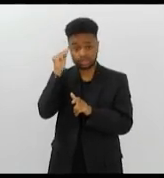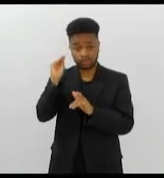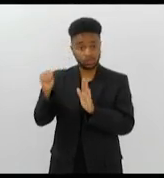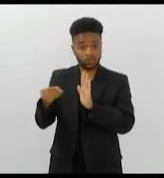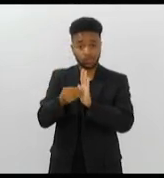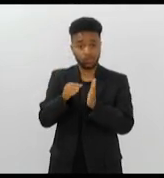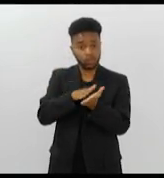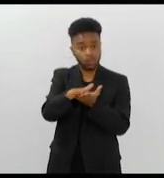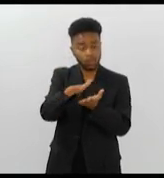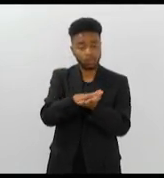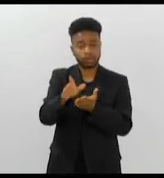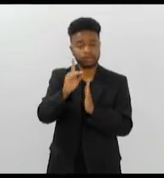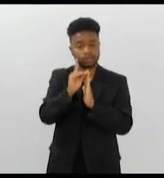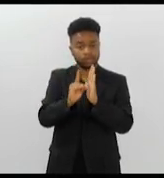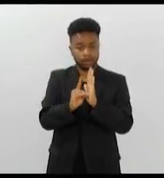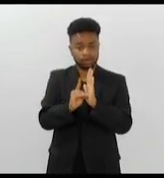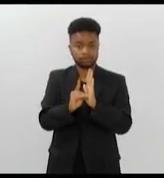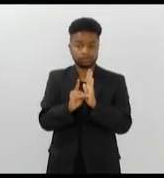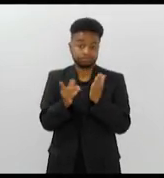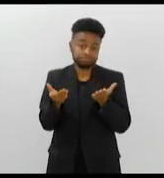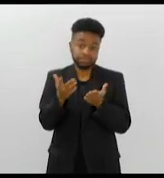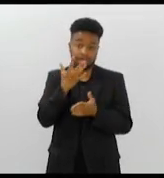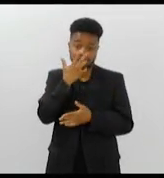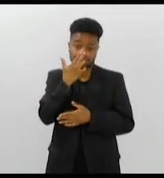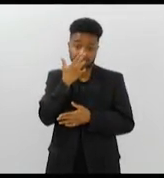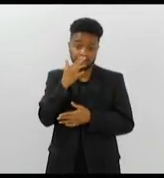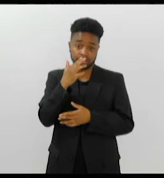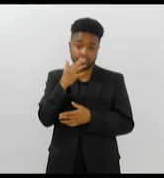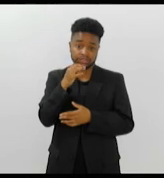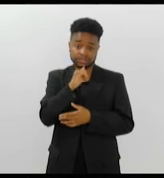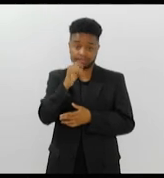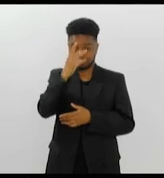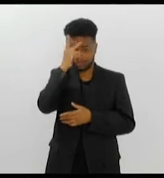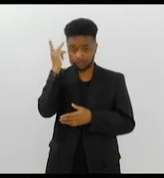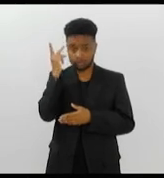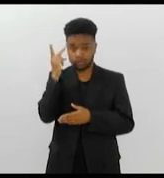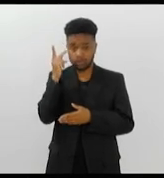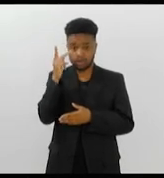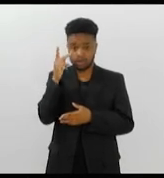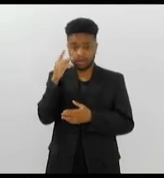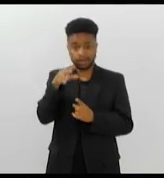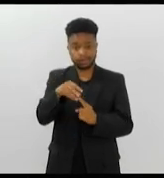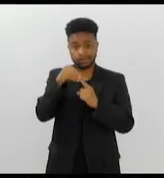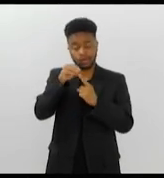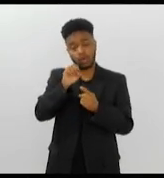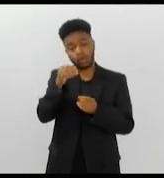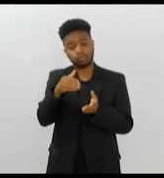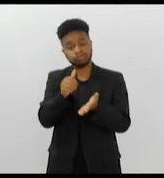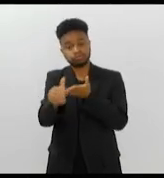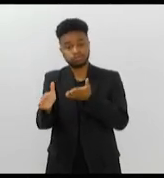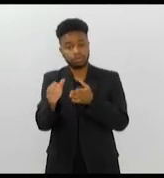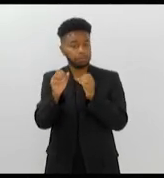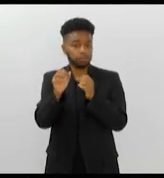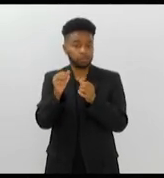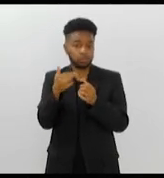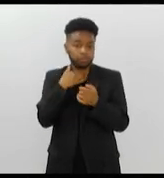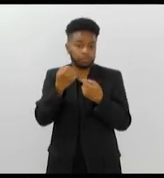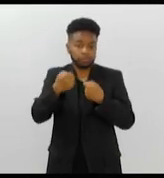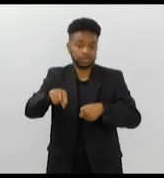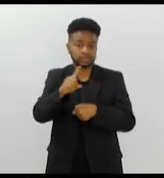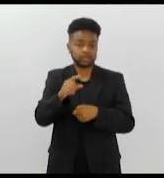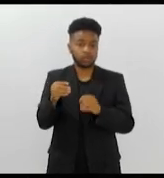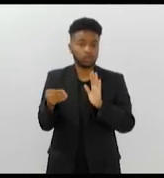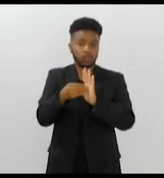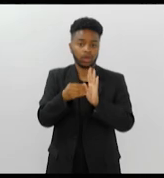publicar o decreto como alguém foi ser nomeado e exonerado sem constar no Diário Oficial